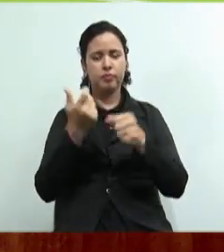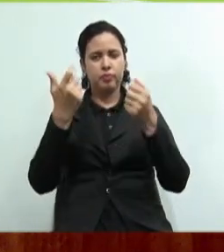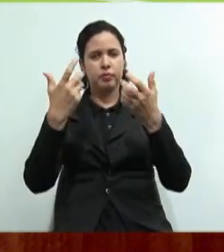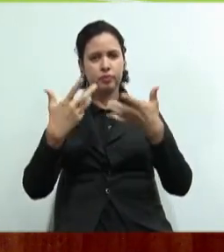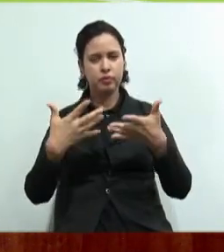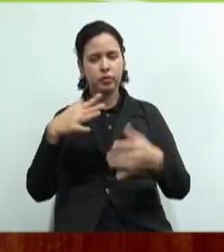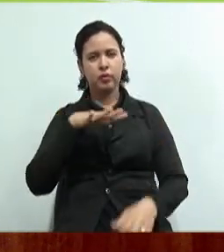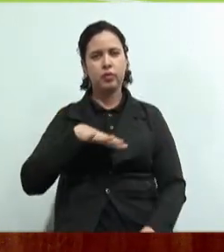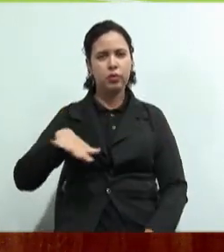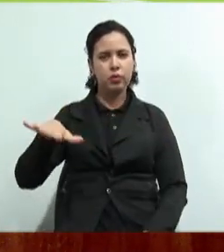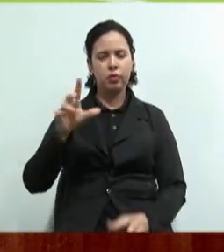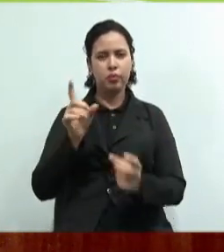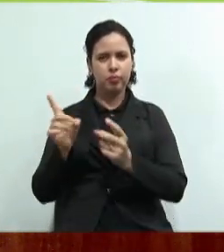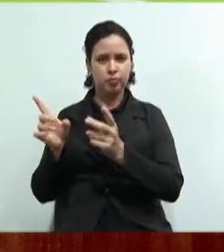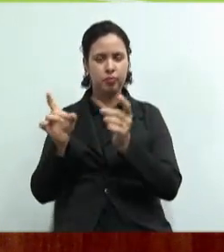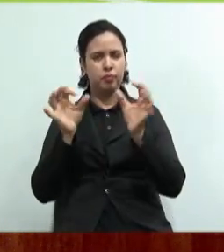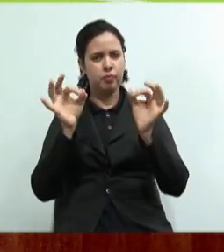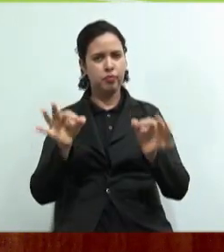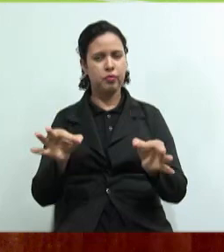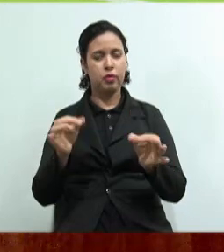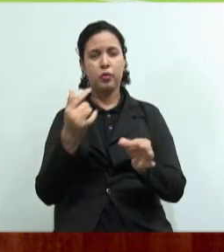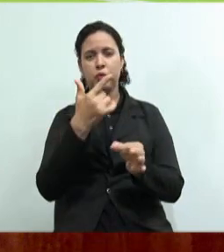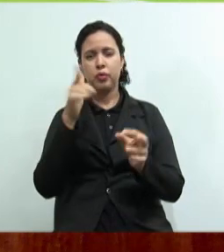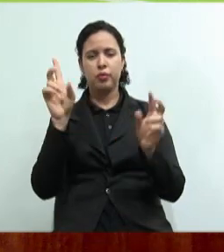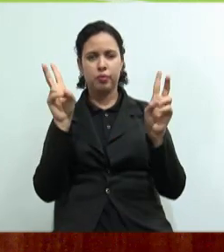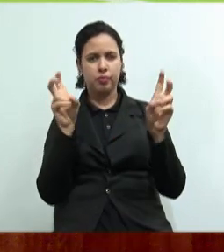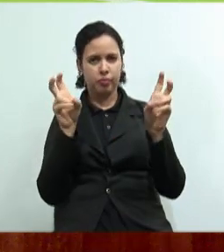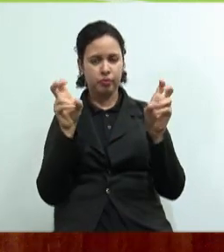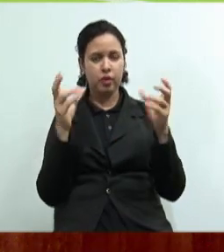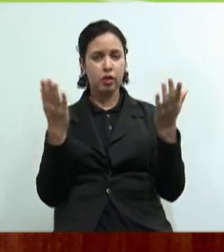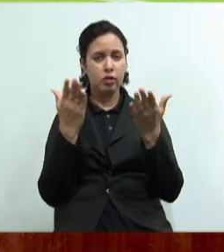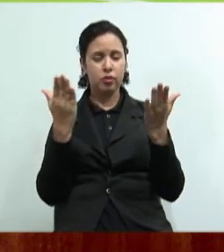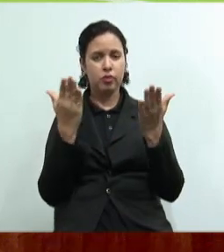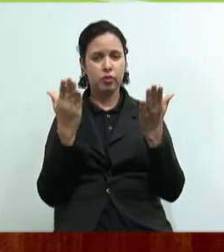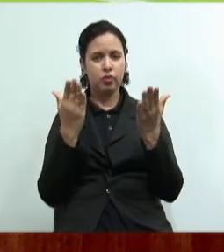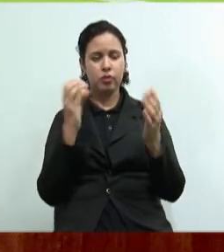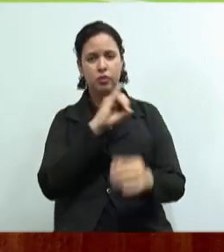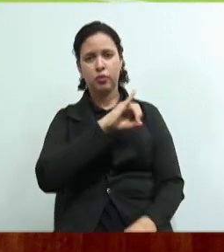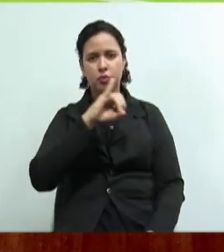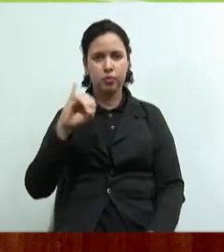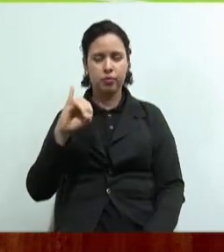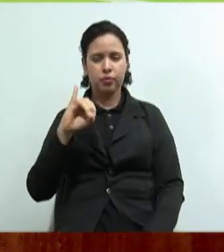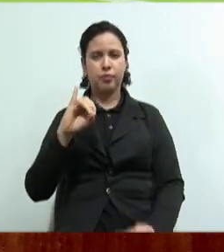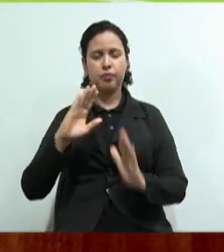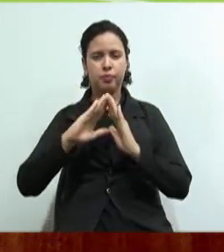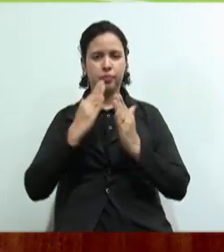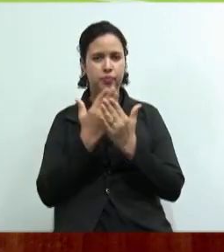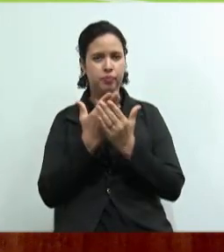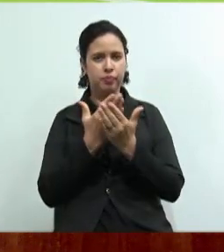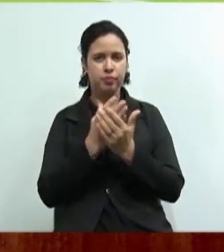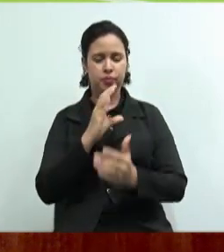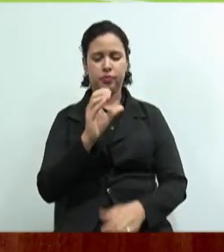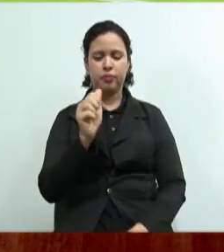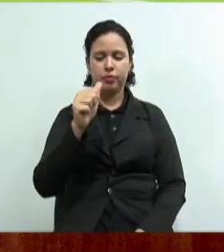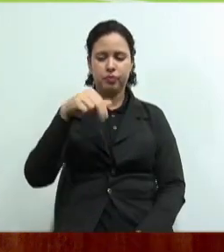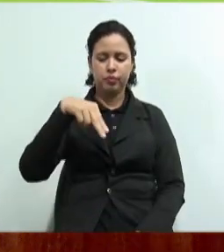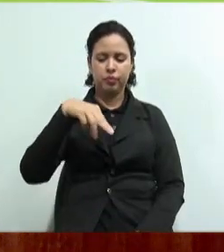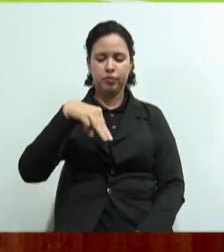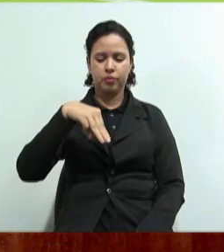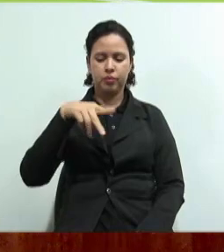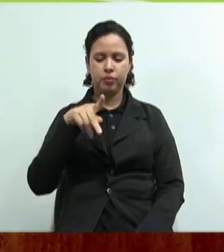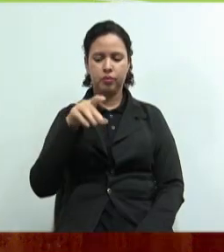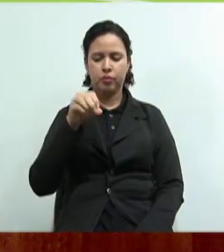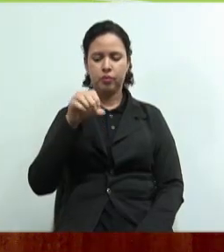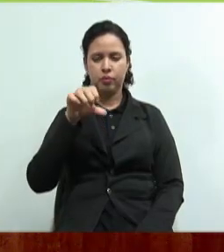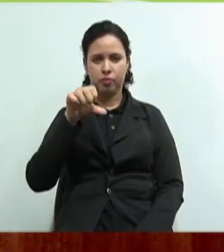comércio justo e outros temas. E eu quero apontar aqui, mandar um alô para a Escola Campos Sales de São Francisco do Guaporé, com a